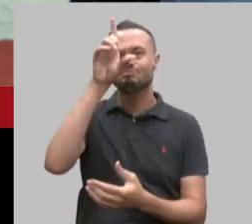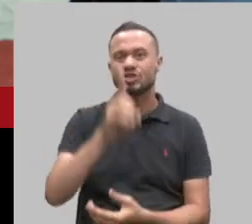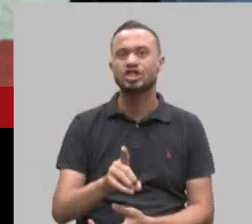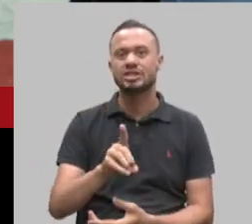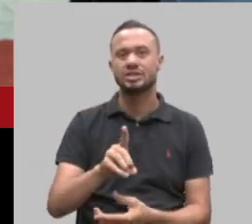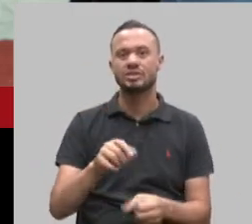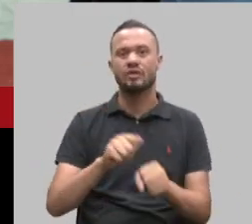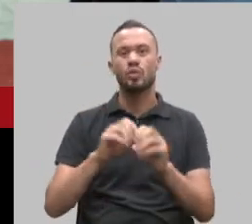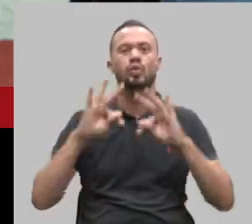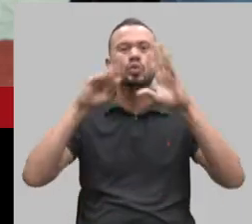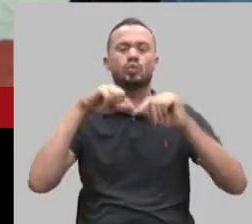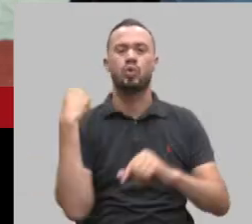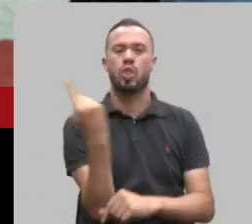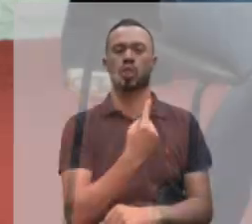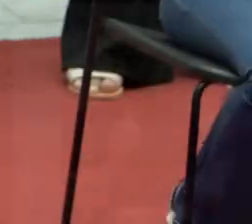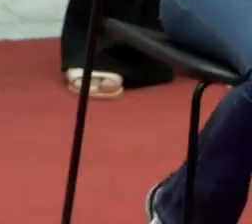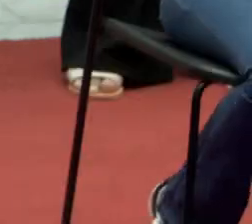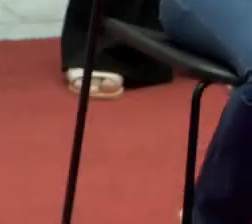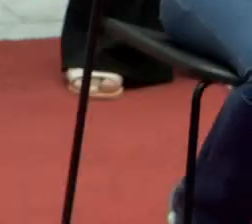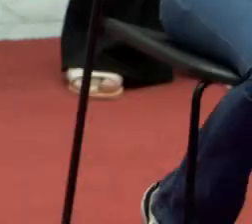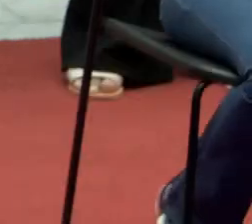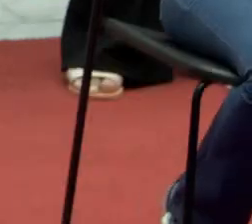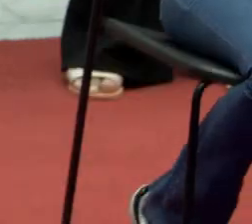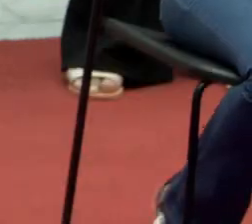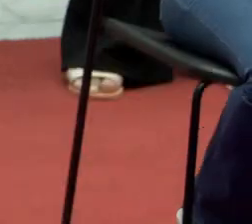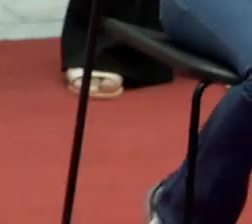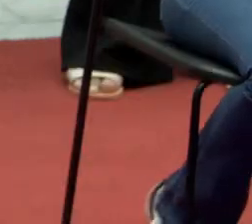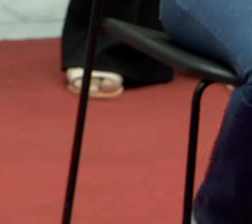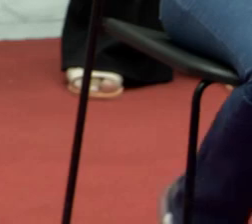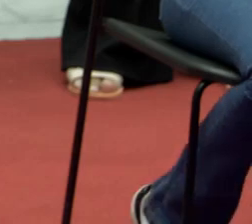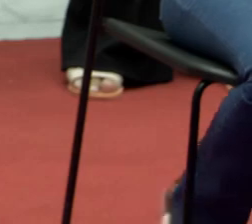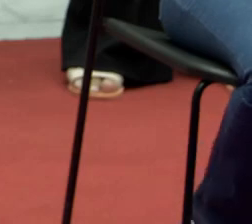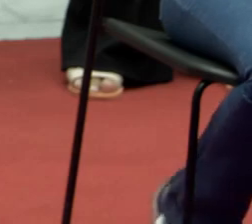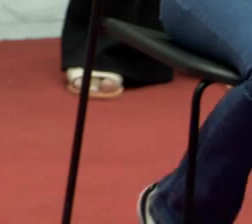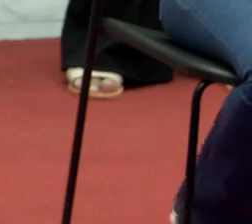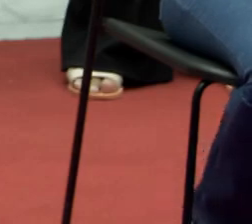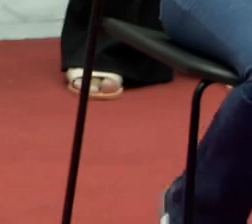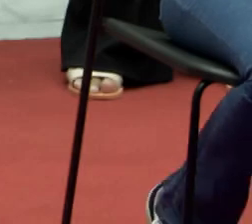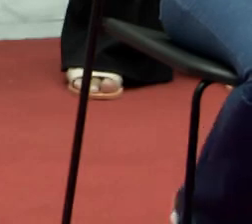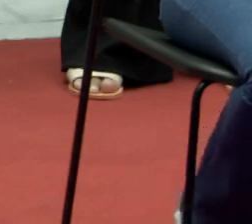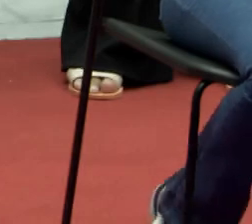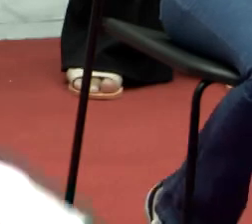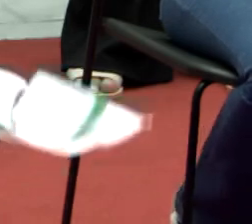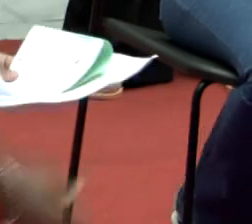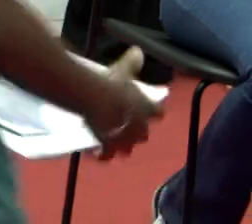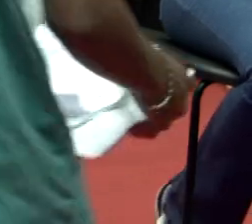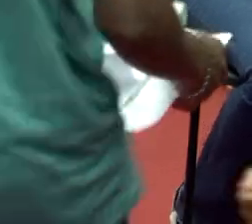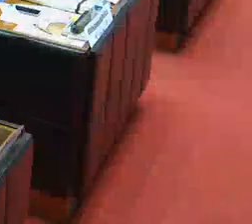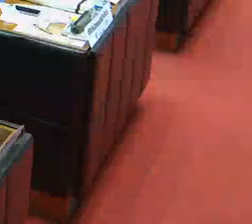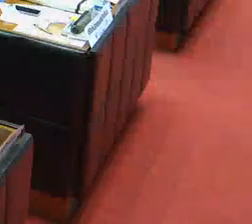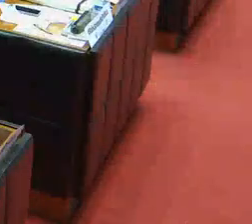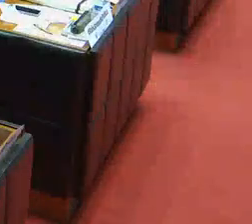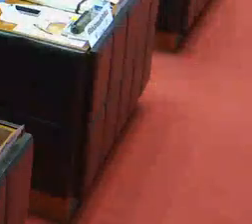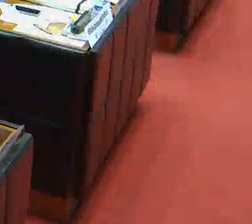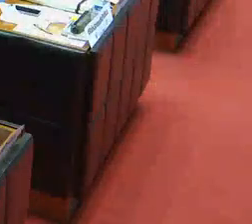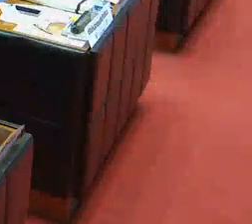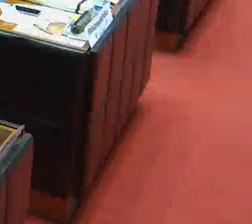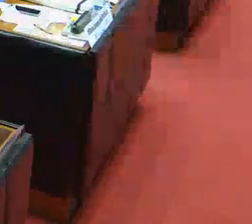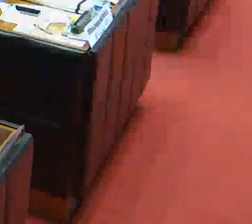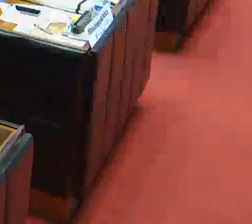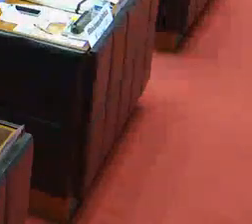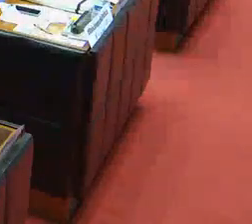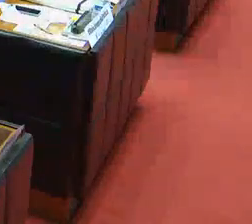nosso que a gente tem que lutar para ter aquilo e é isso que eu tenho para falar e eu sou a favor obrigada pode